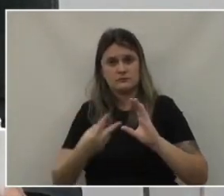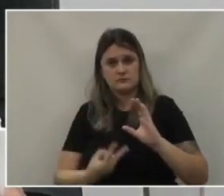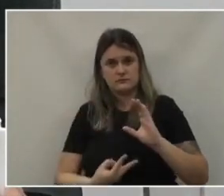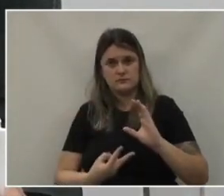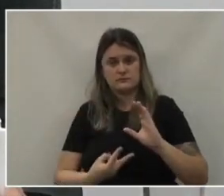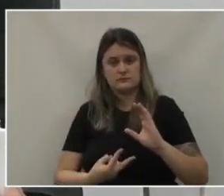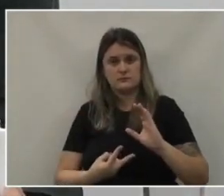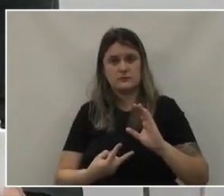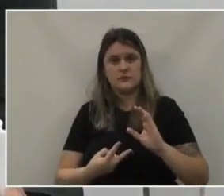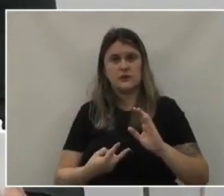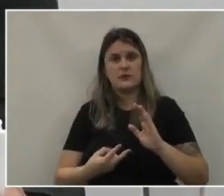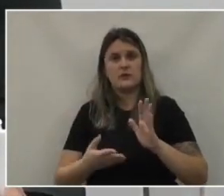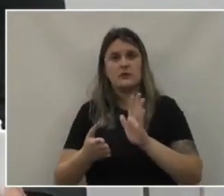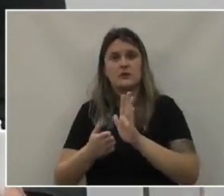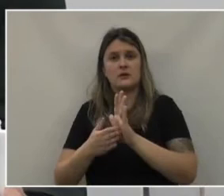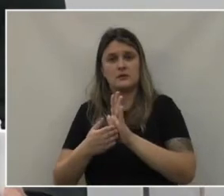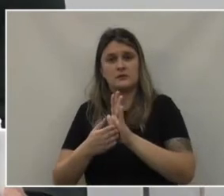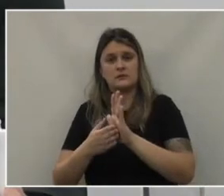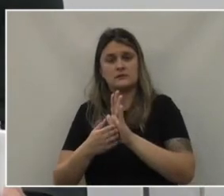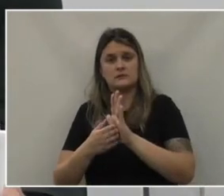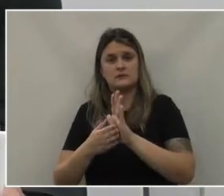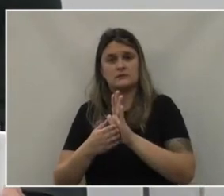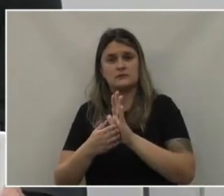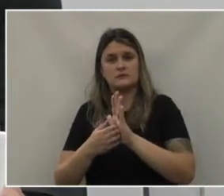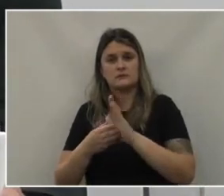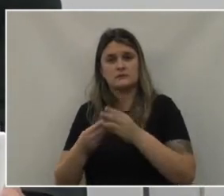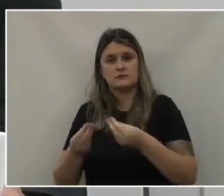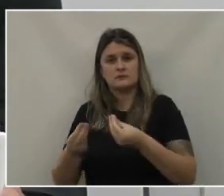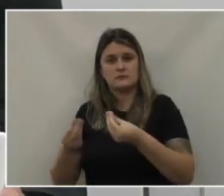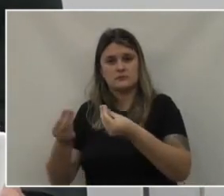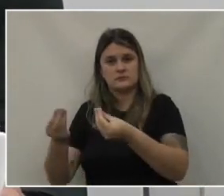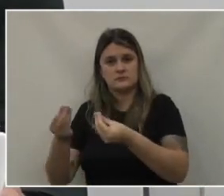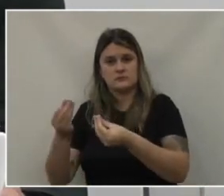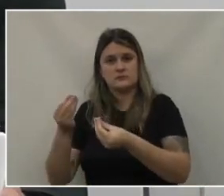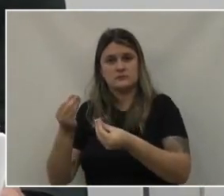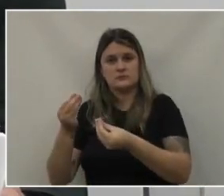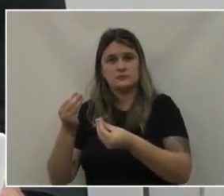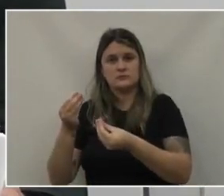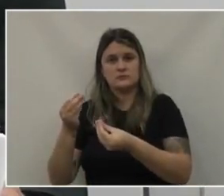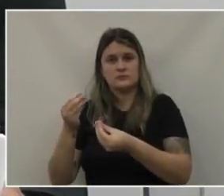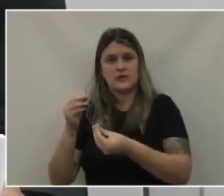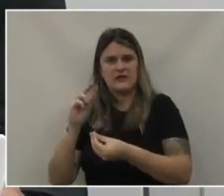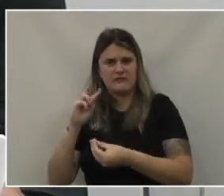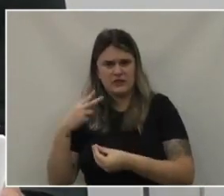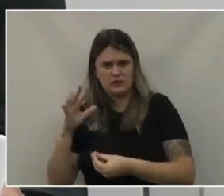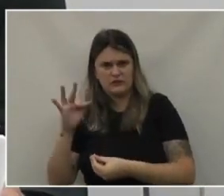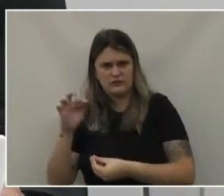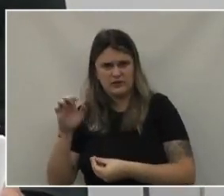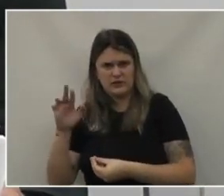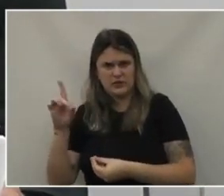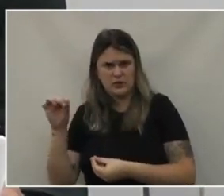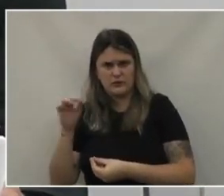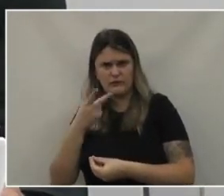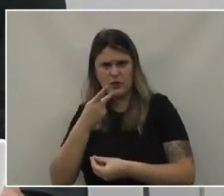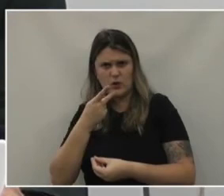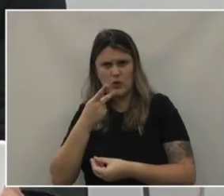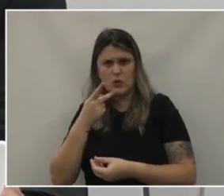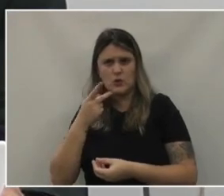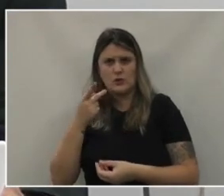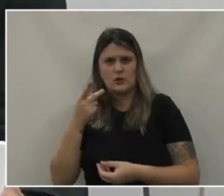Municipal, endereçado ao Fernando Vir comentou, né, do Castilho,